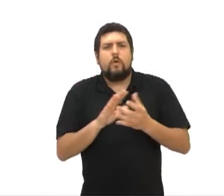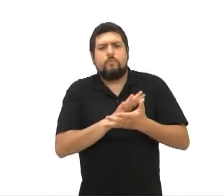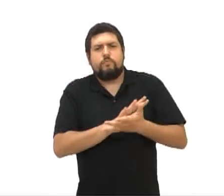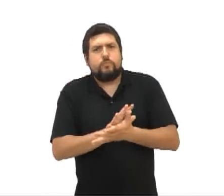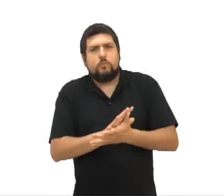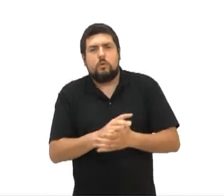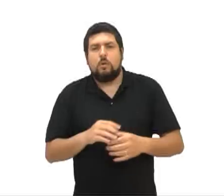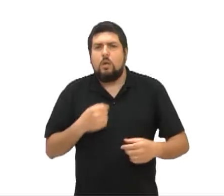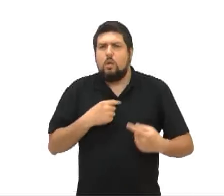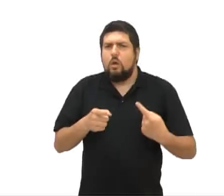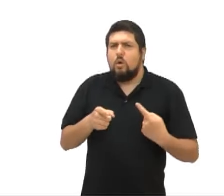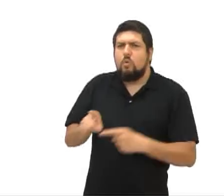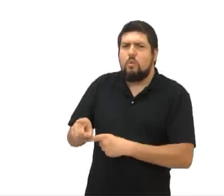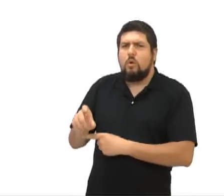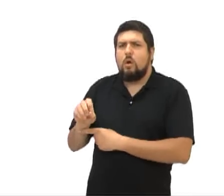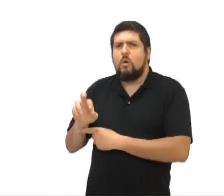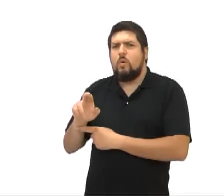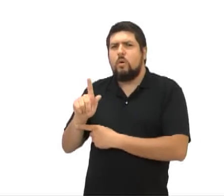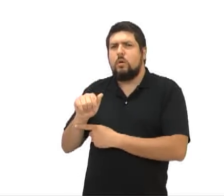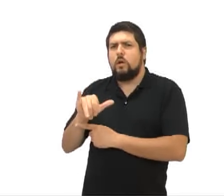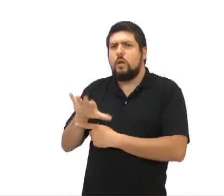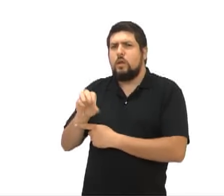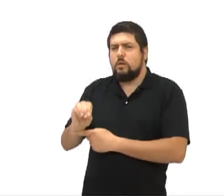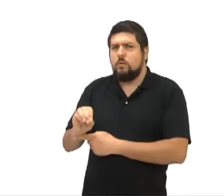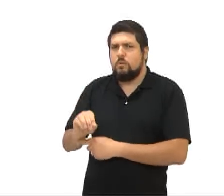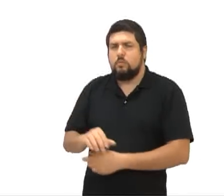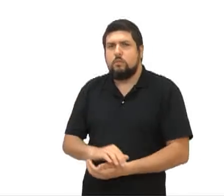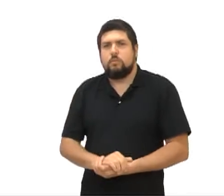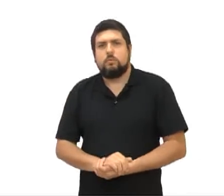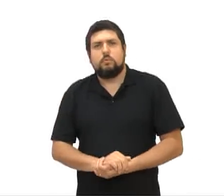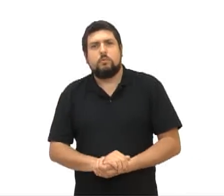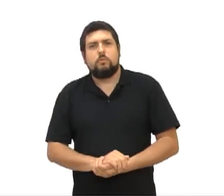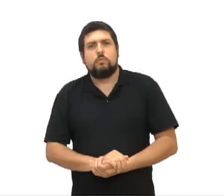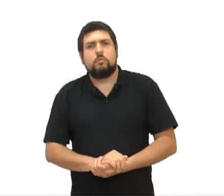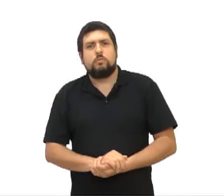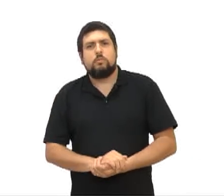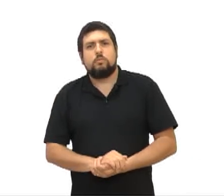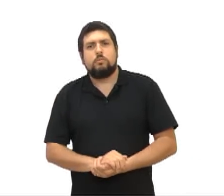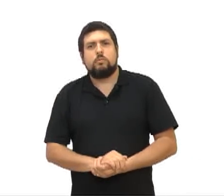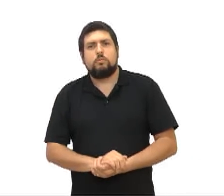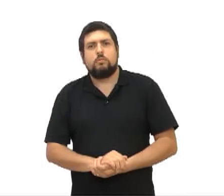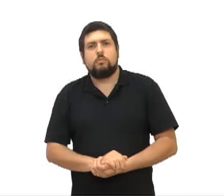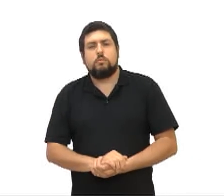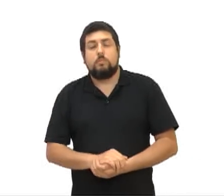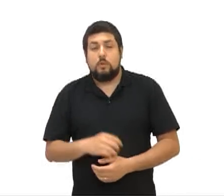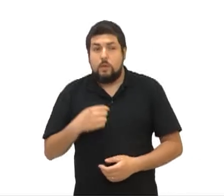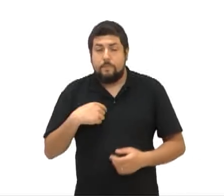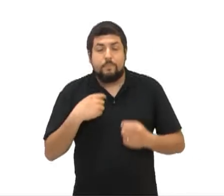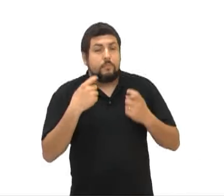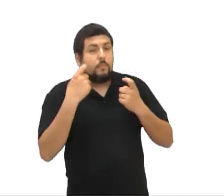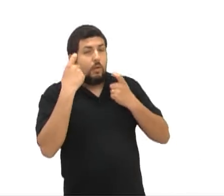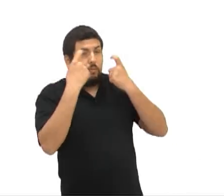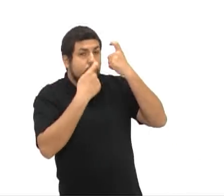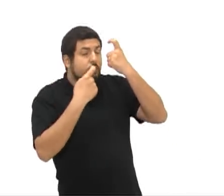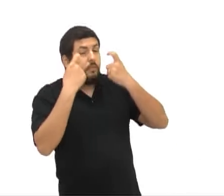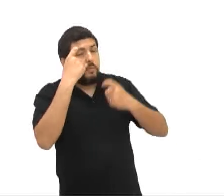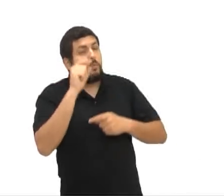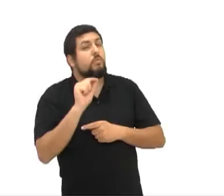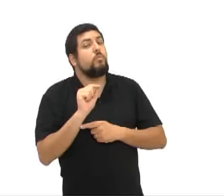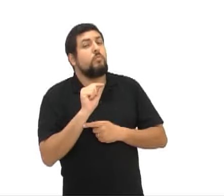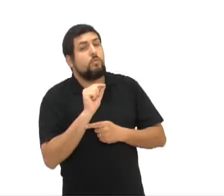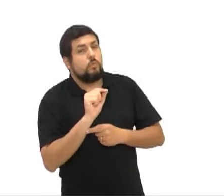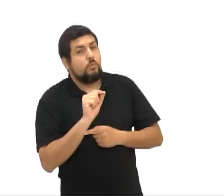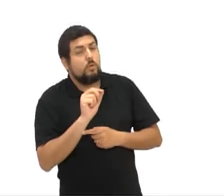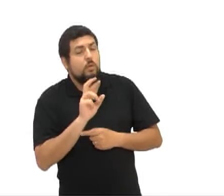contrário ao cultivo de produtos orgânicos? Olha como ela contra-argumenta esse. Preocupo-me com a quantidade de